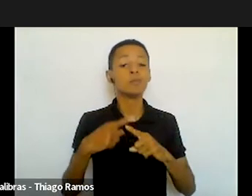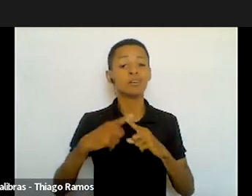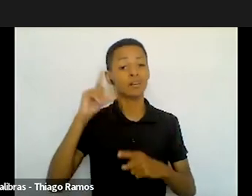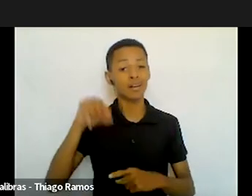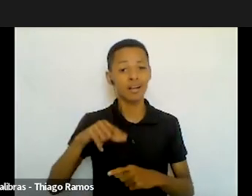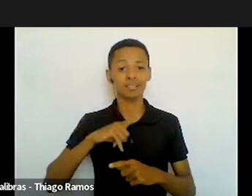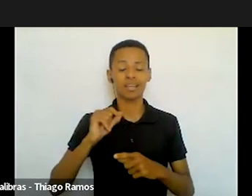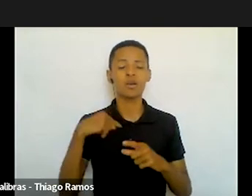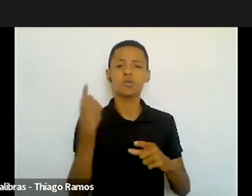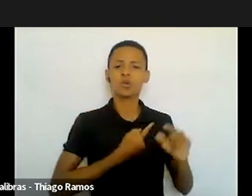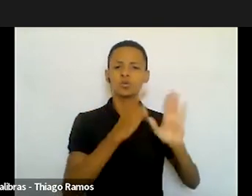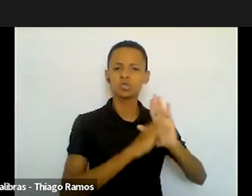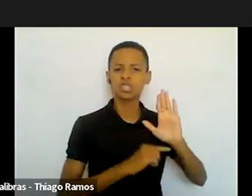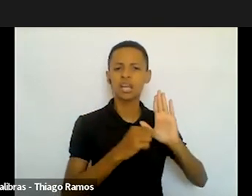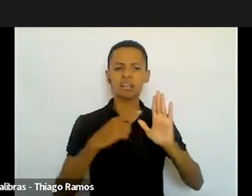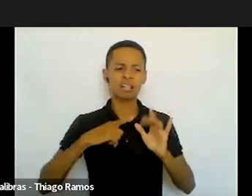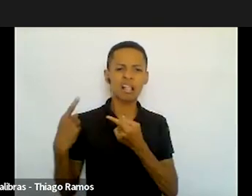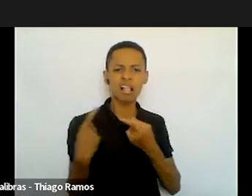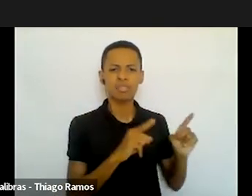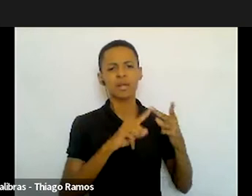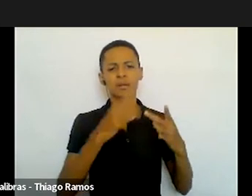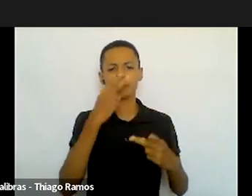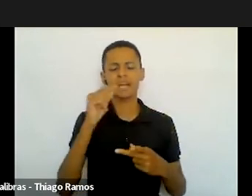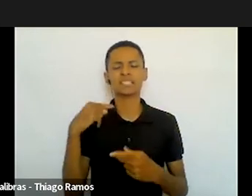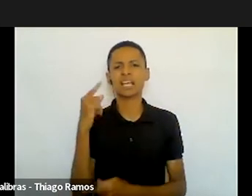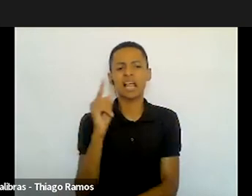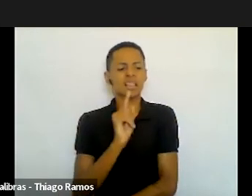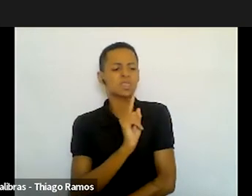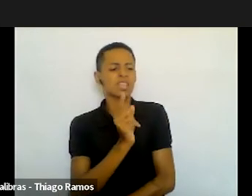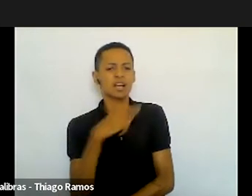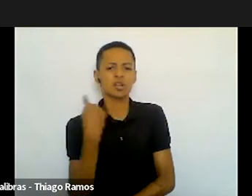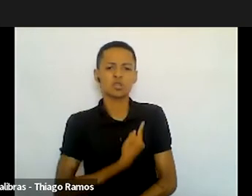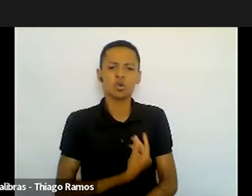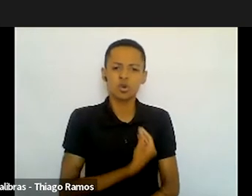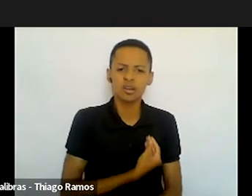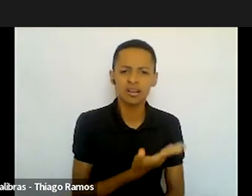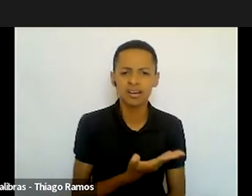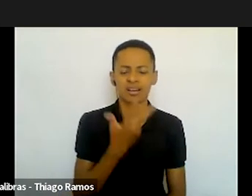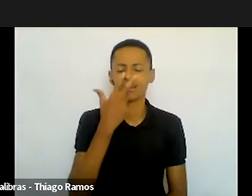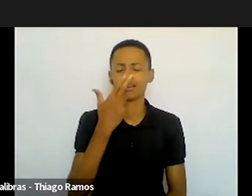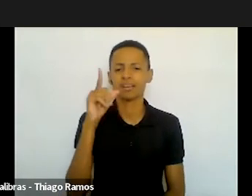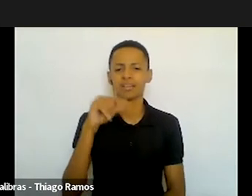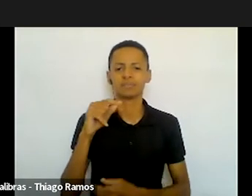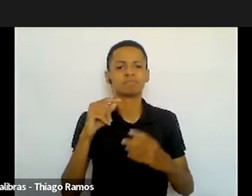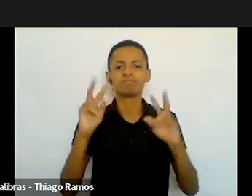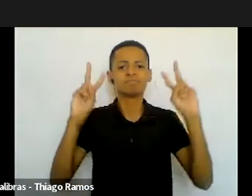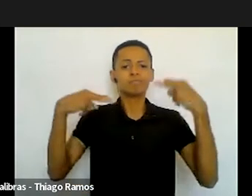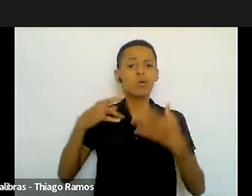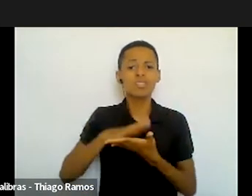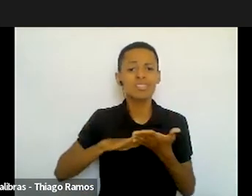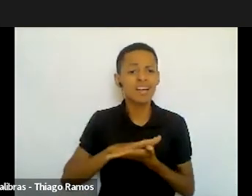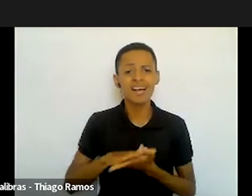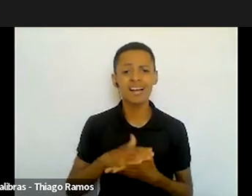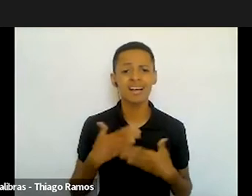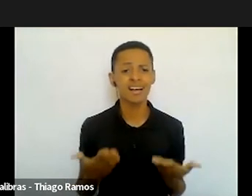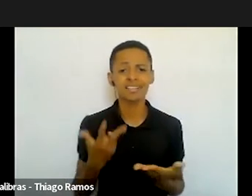nossos direitos, né? Essa negação da nossa existência, nos olhar, na verdade, nem nos